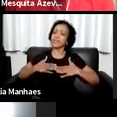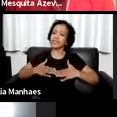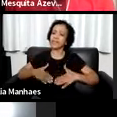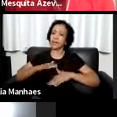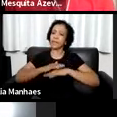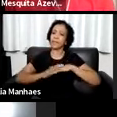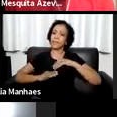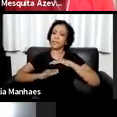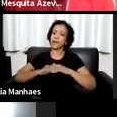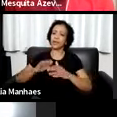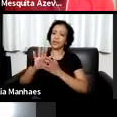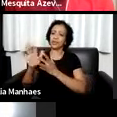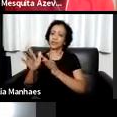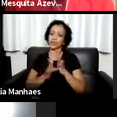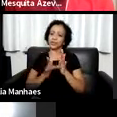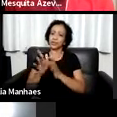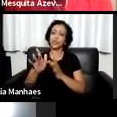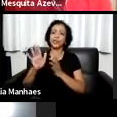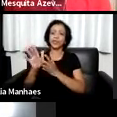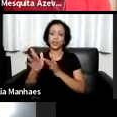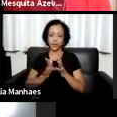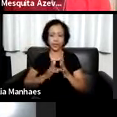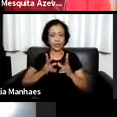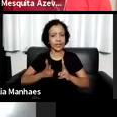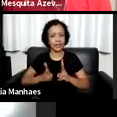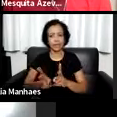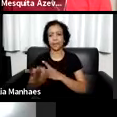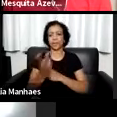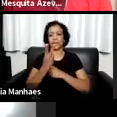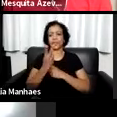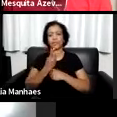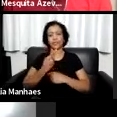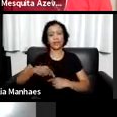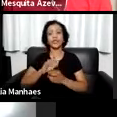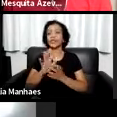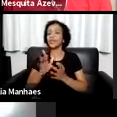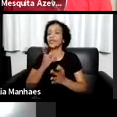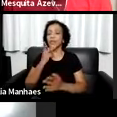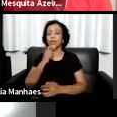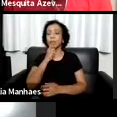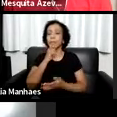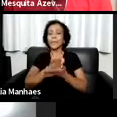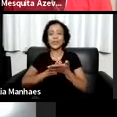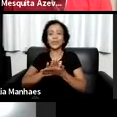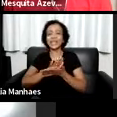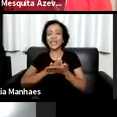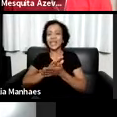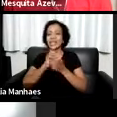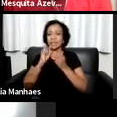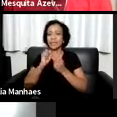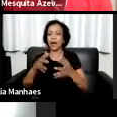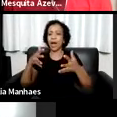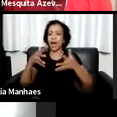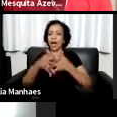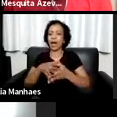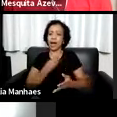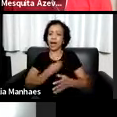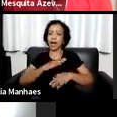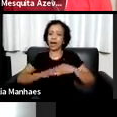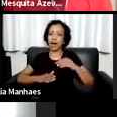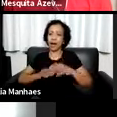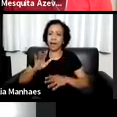Senhor Jesus. O Senhor Jesus diz que ninguém pode nos arrebatar das suas mãos. E então,